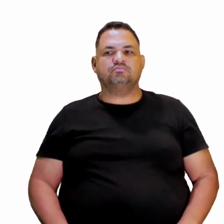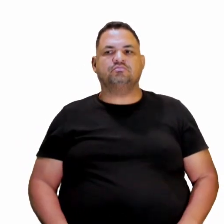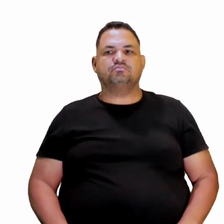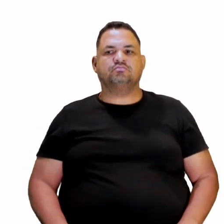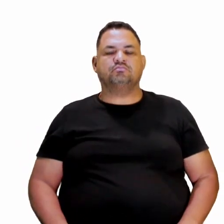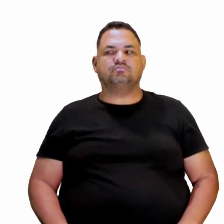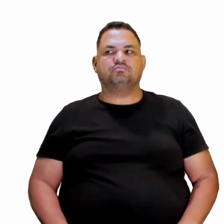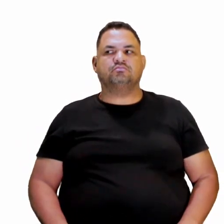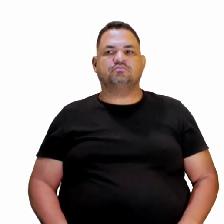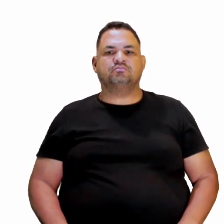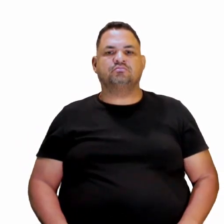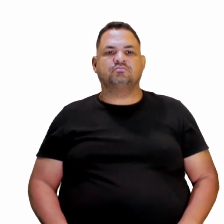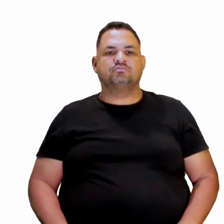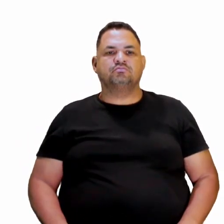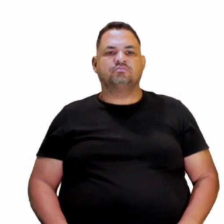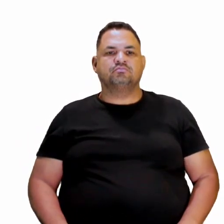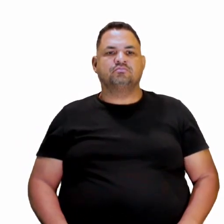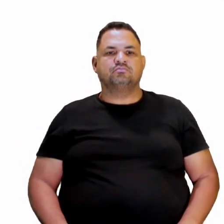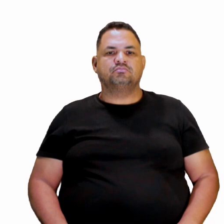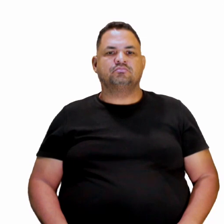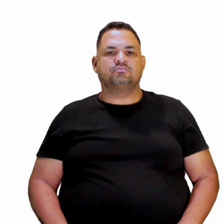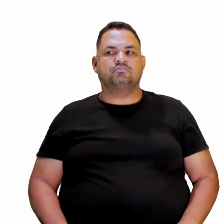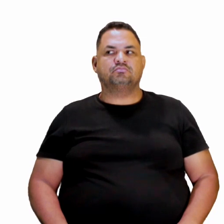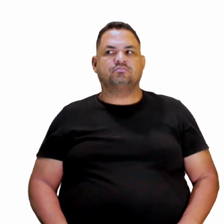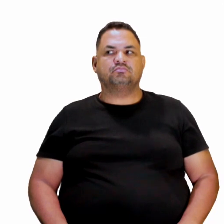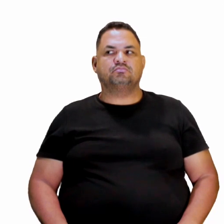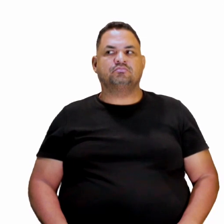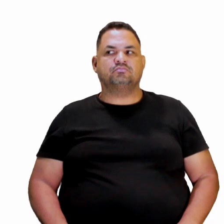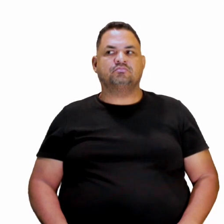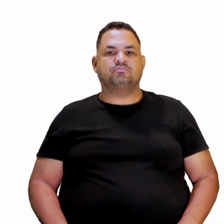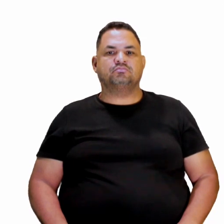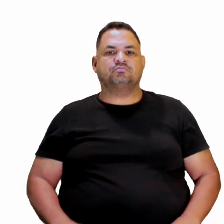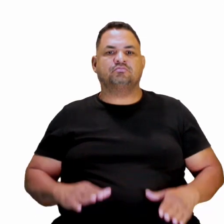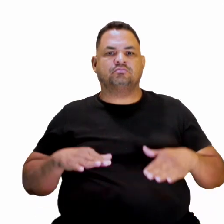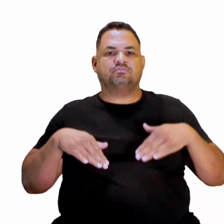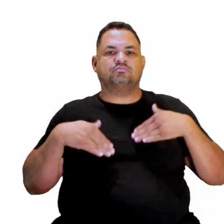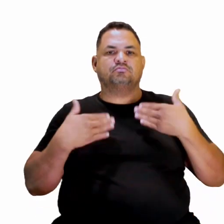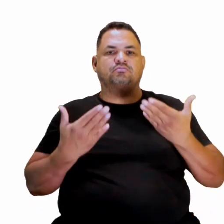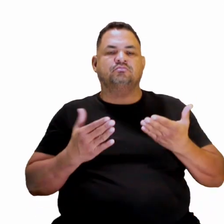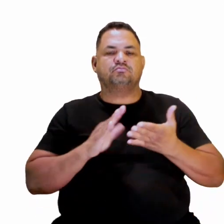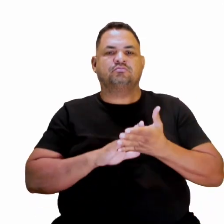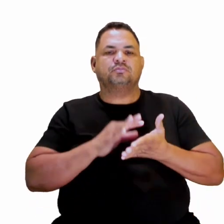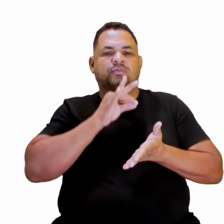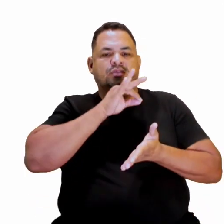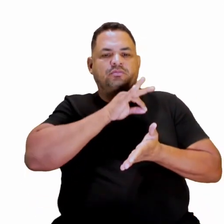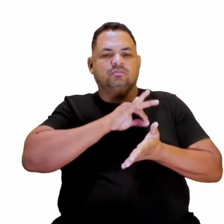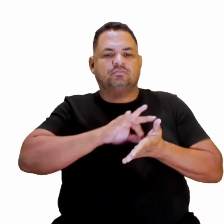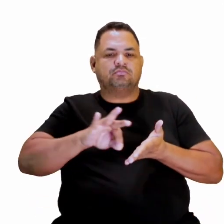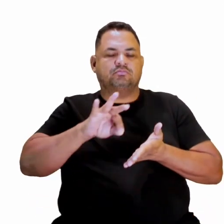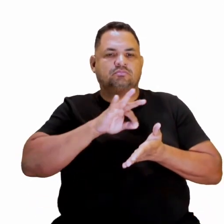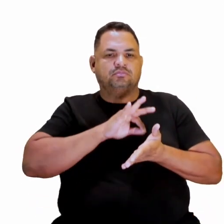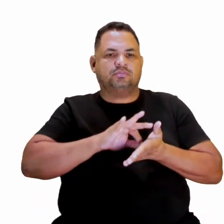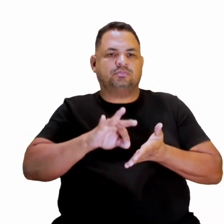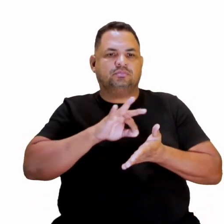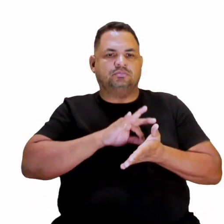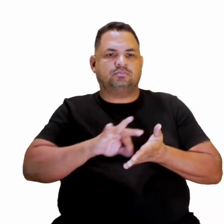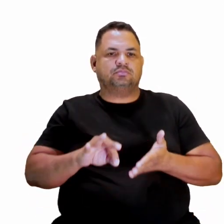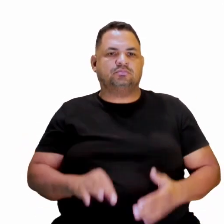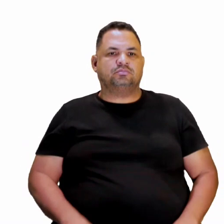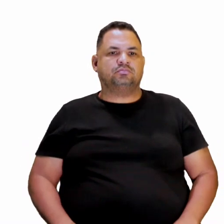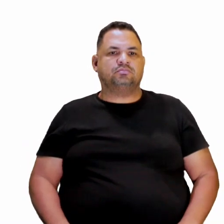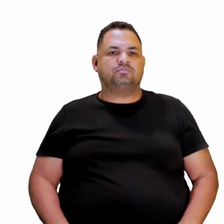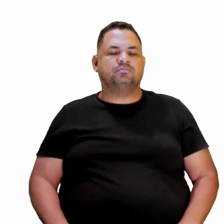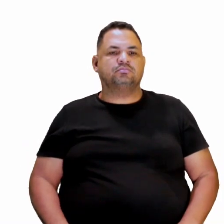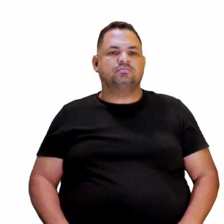agora. When I enrolled to the university, quando eu me matriculei, olha só esse falso cognato,